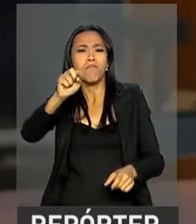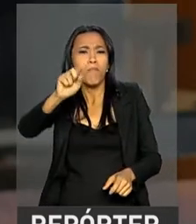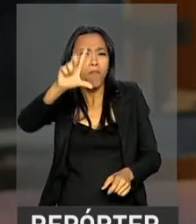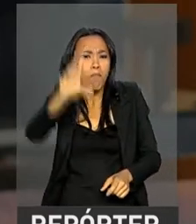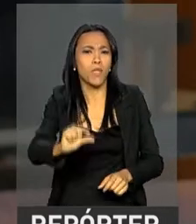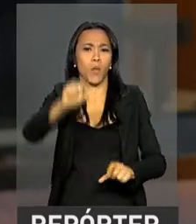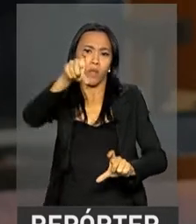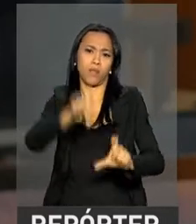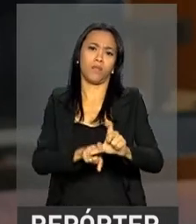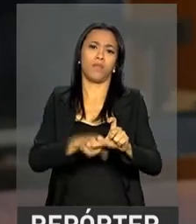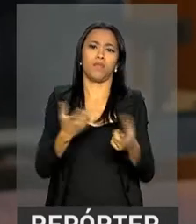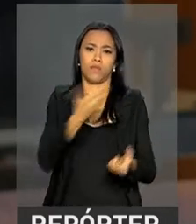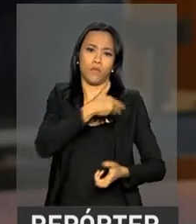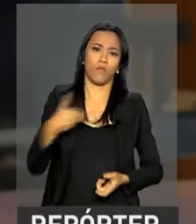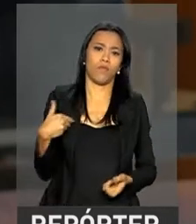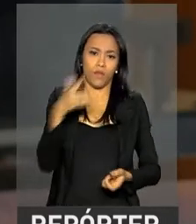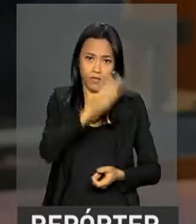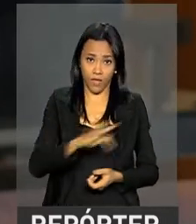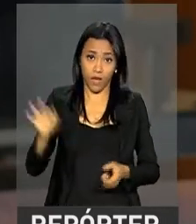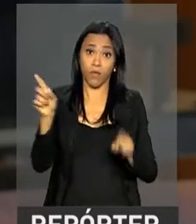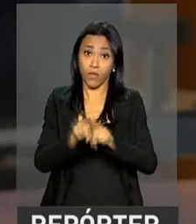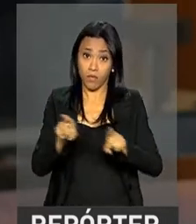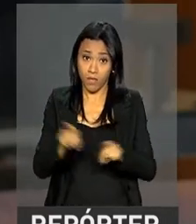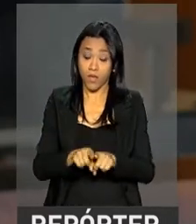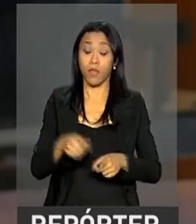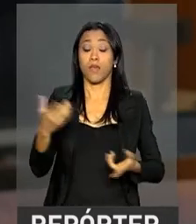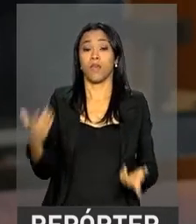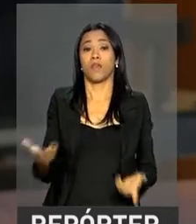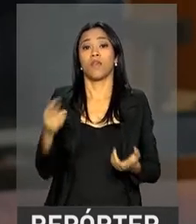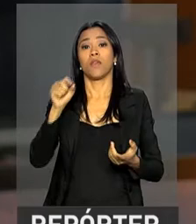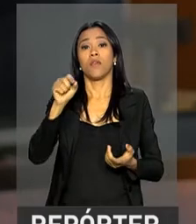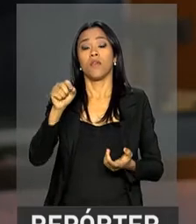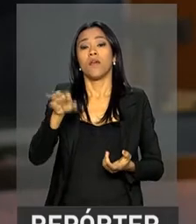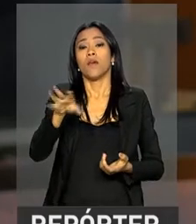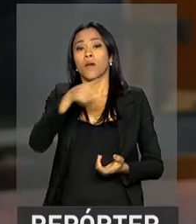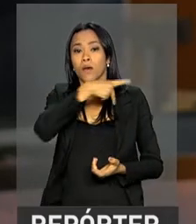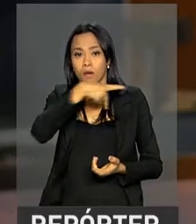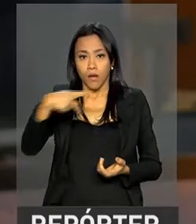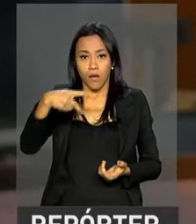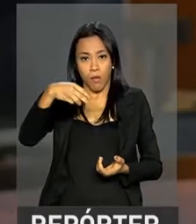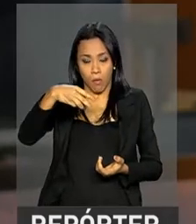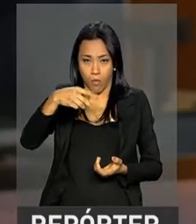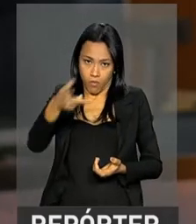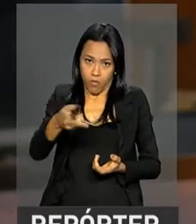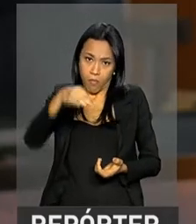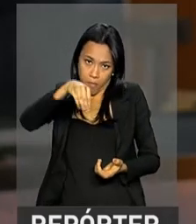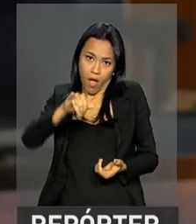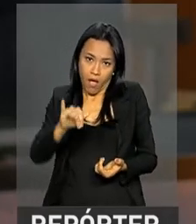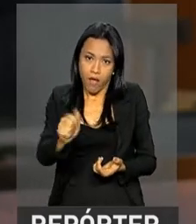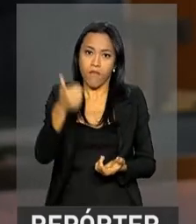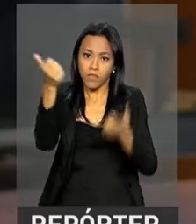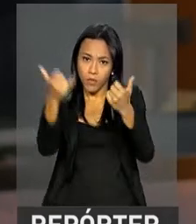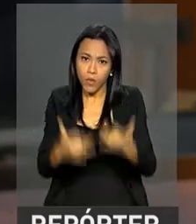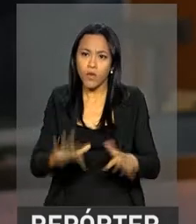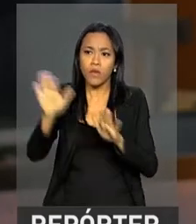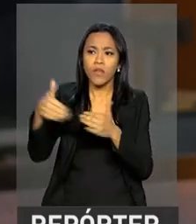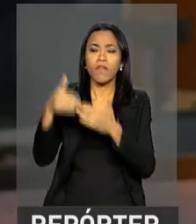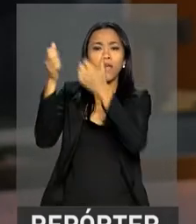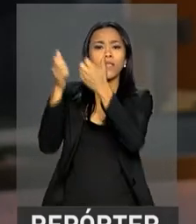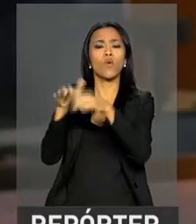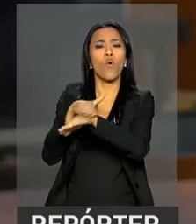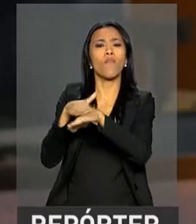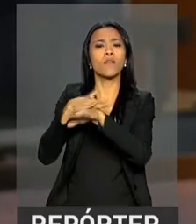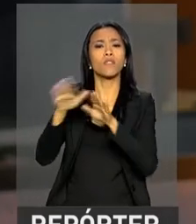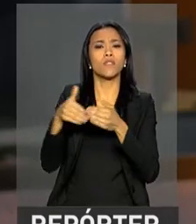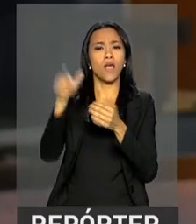federal rodrigo maia disse também que vai conversar com o ministro chefe da casa civil eliseu padilha e com líderes